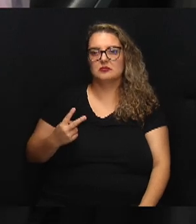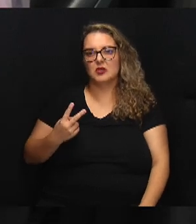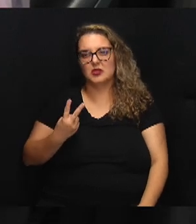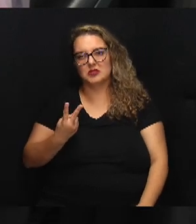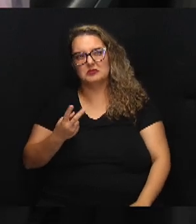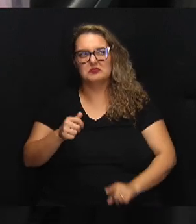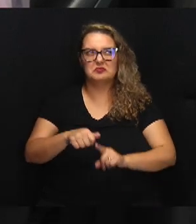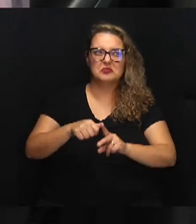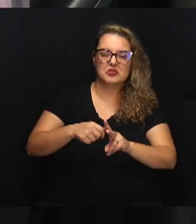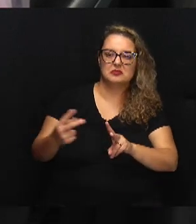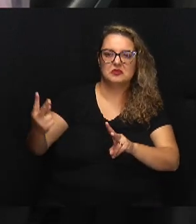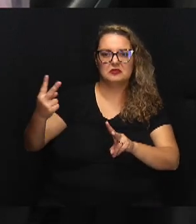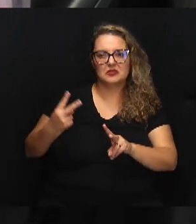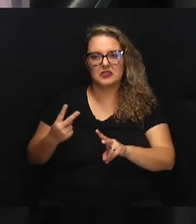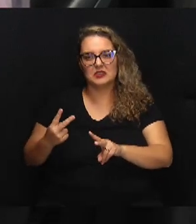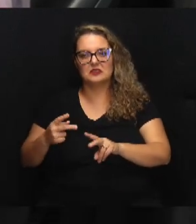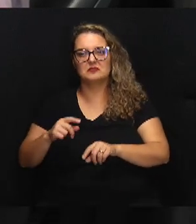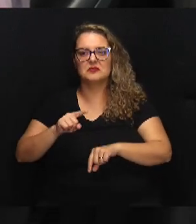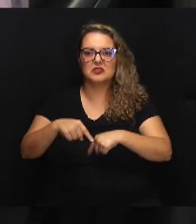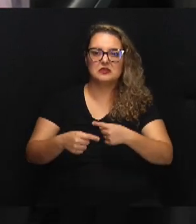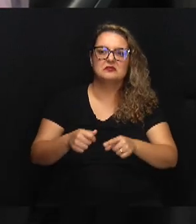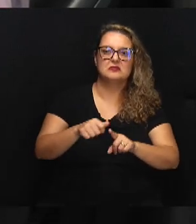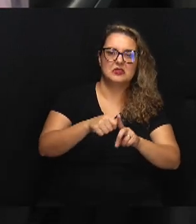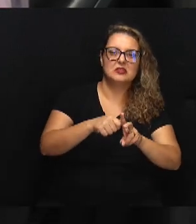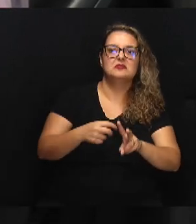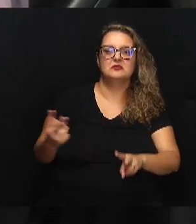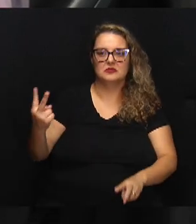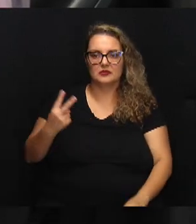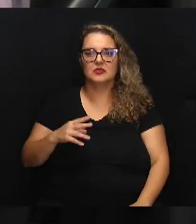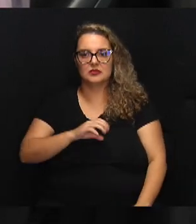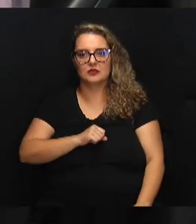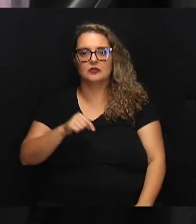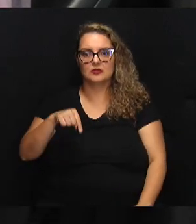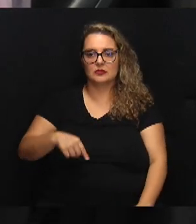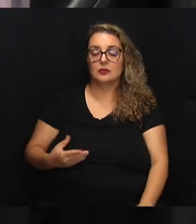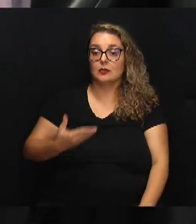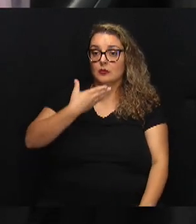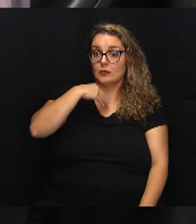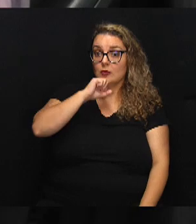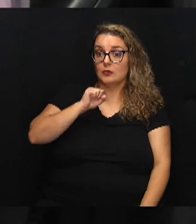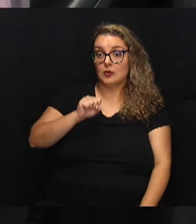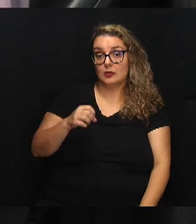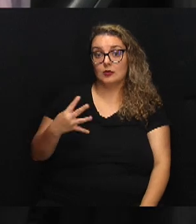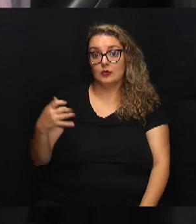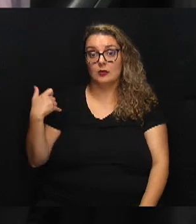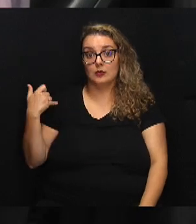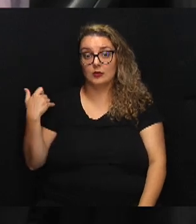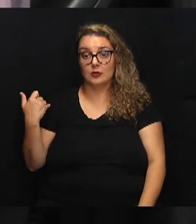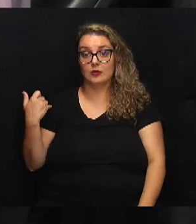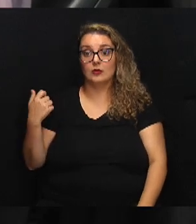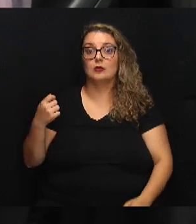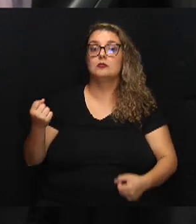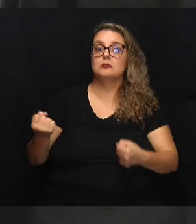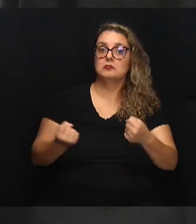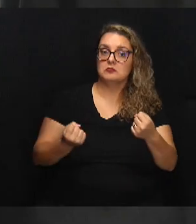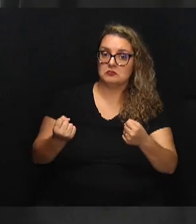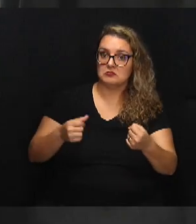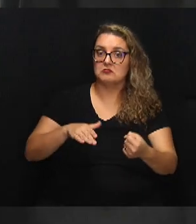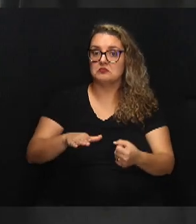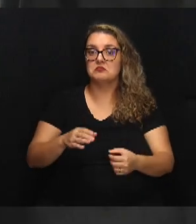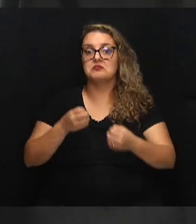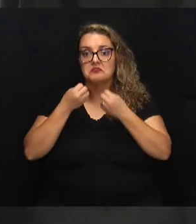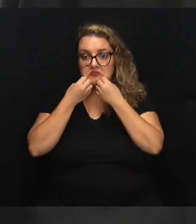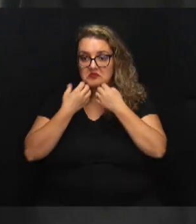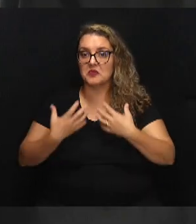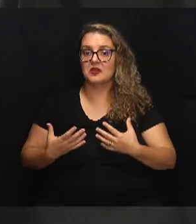2 meses. Sim. Eles vêm, eles gostam de vir. Eles e vêm meu pra pai cá. já está com 84 anos, mas Sim. dirige ali, bonitinho,